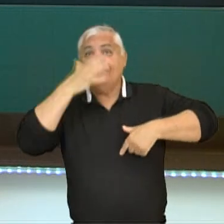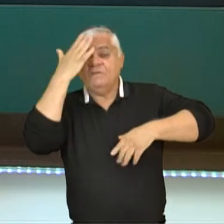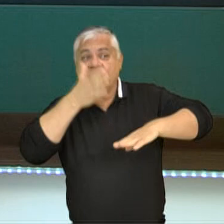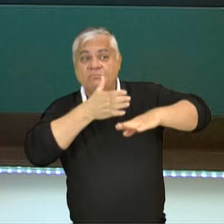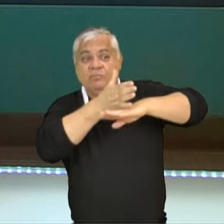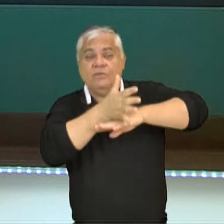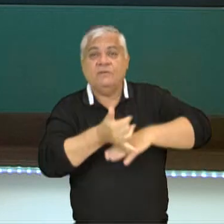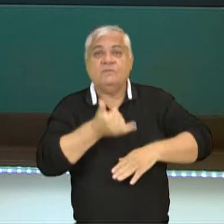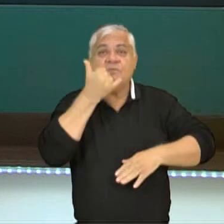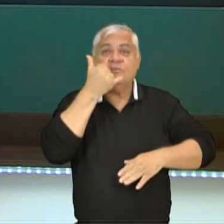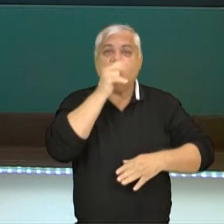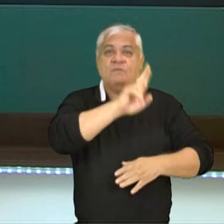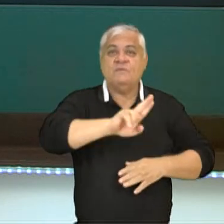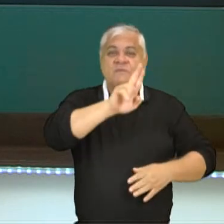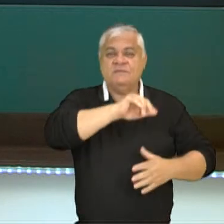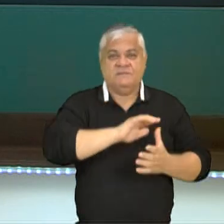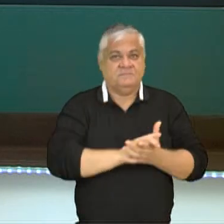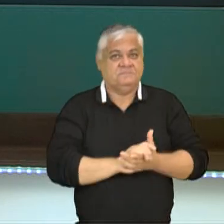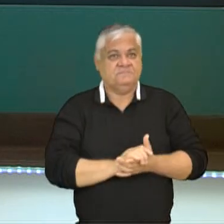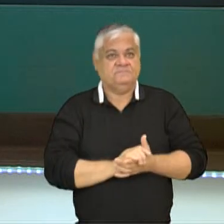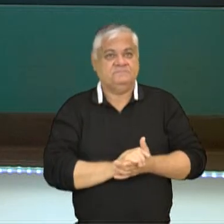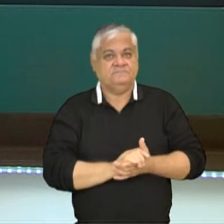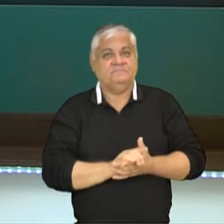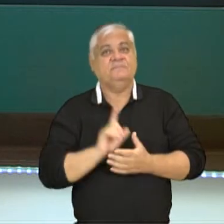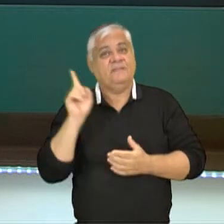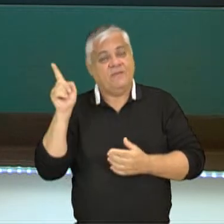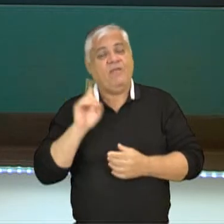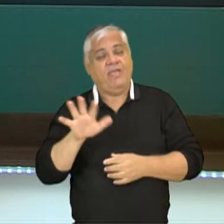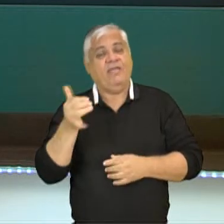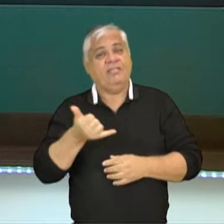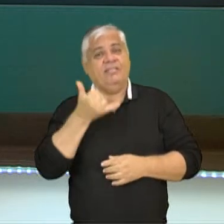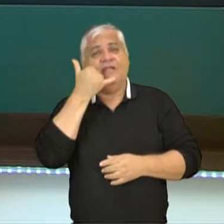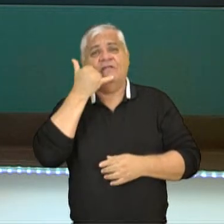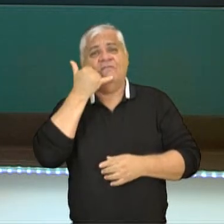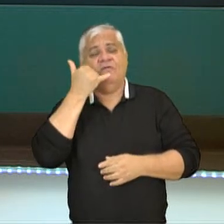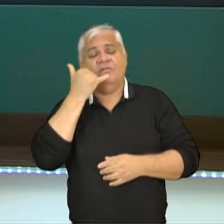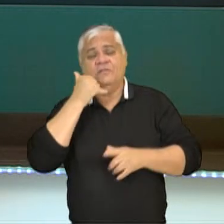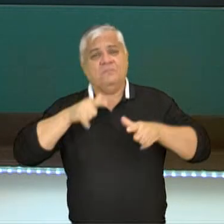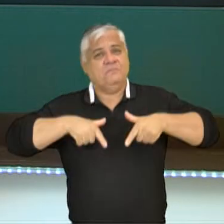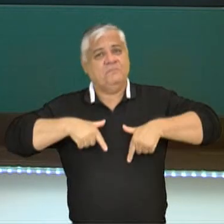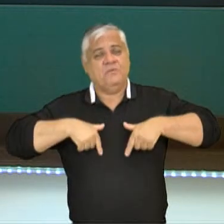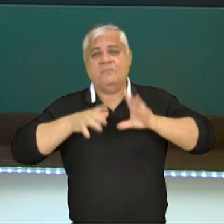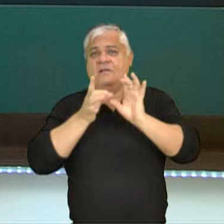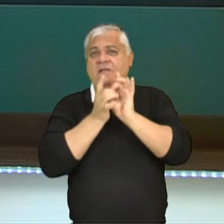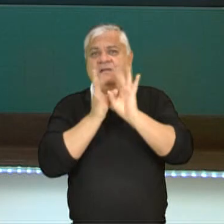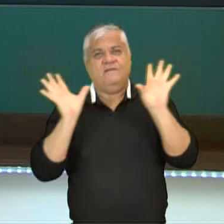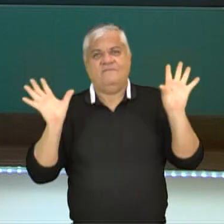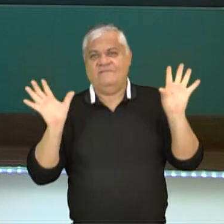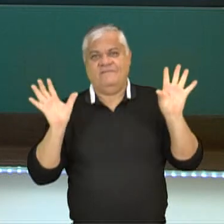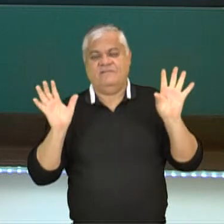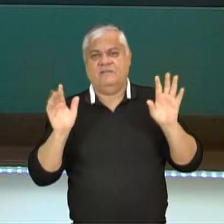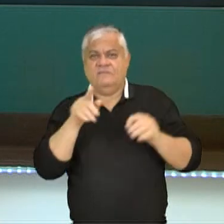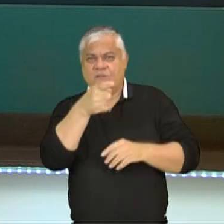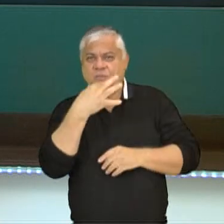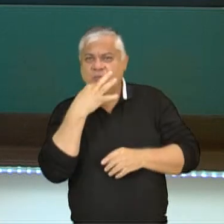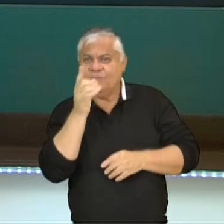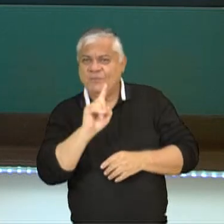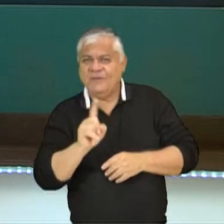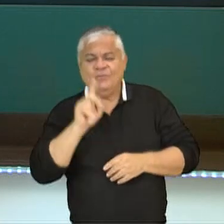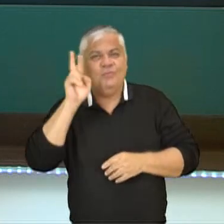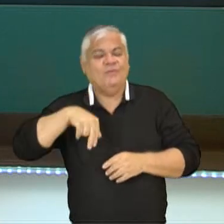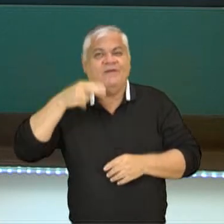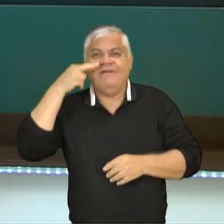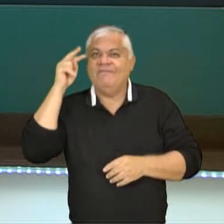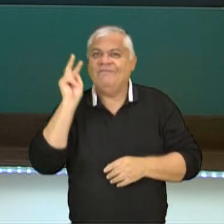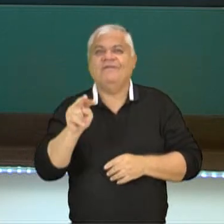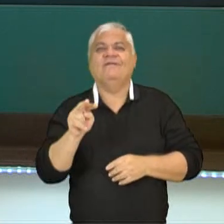usá-lo? Então percebam que aqui nós temos um telefone público, né? Talvez alguns de vocês nem conheçam, nem nunca viram